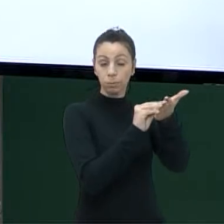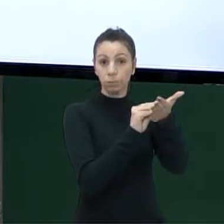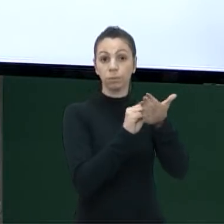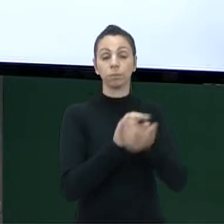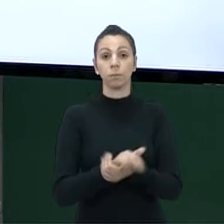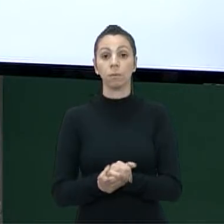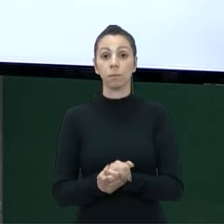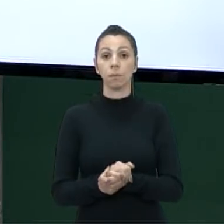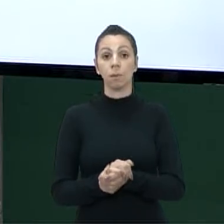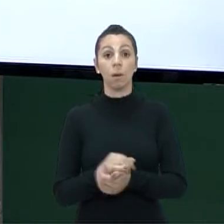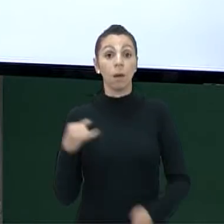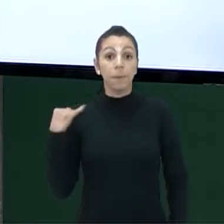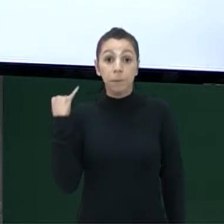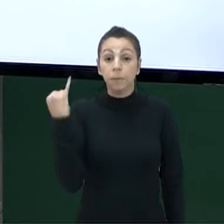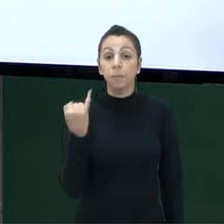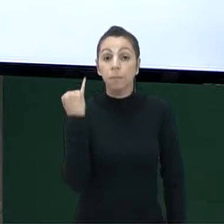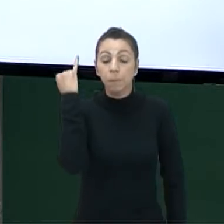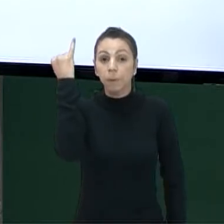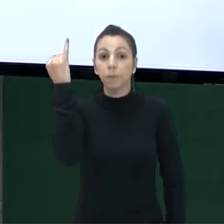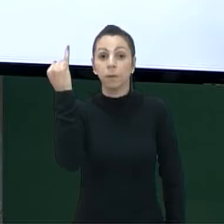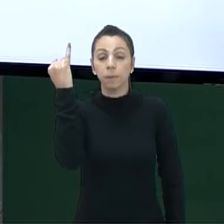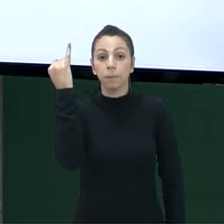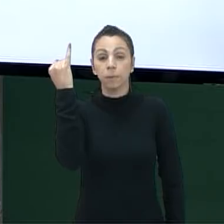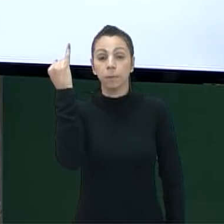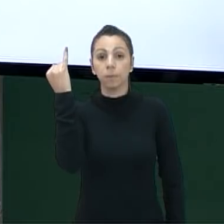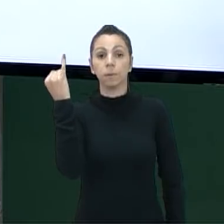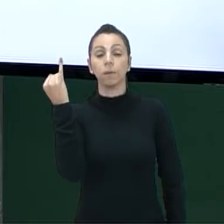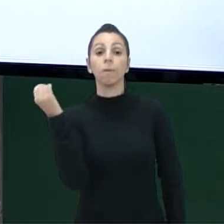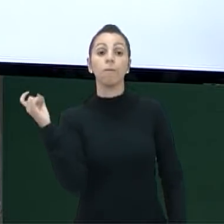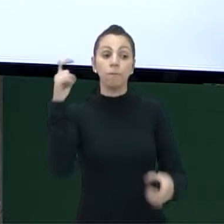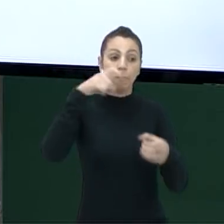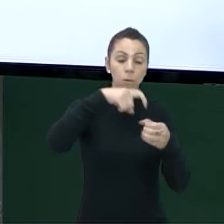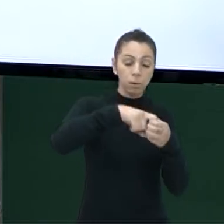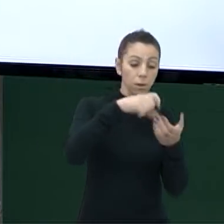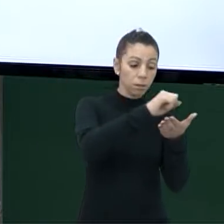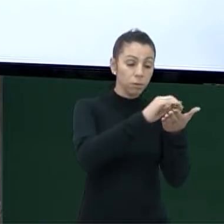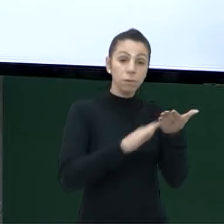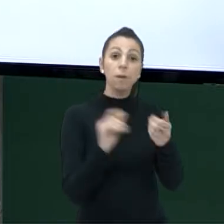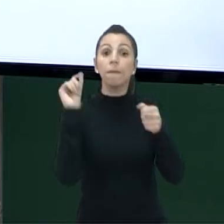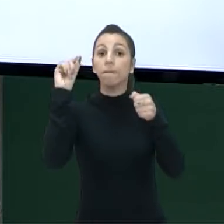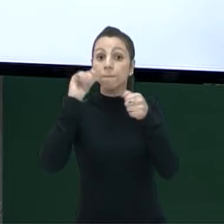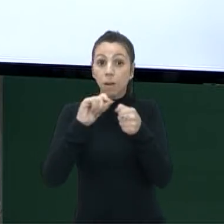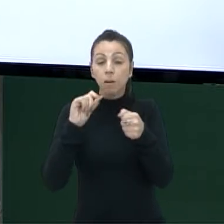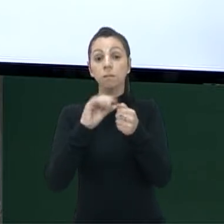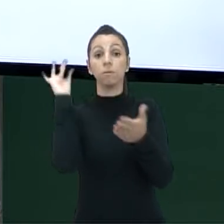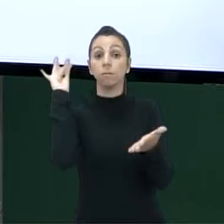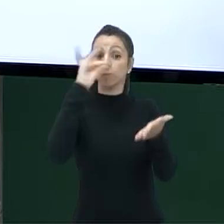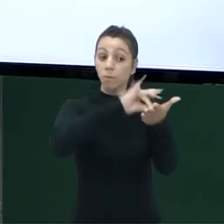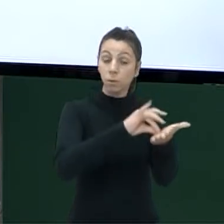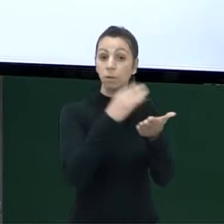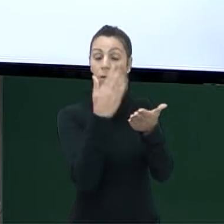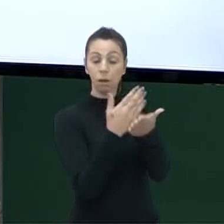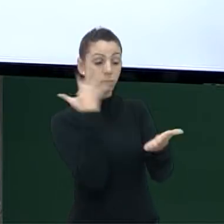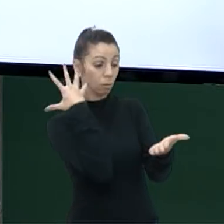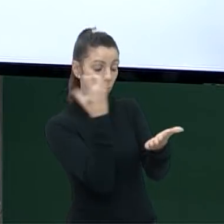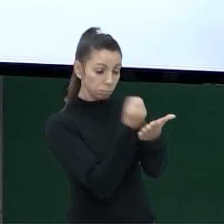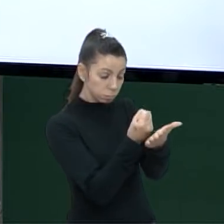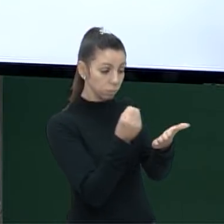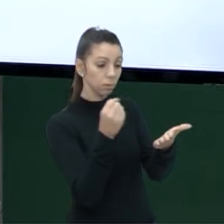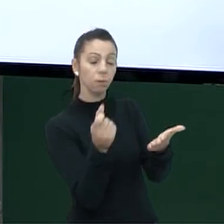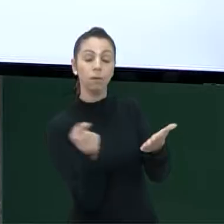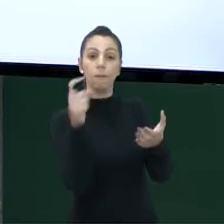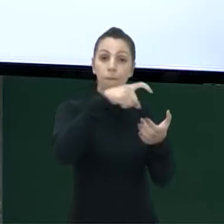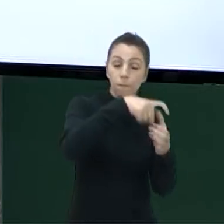para vocês, muito importante vocês refazerem esses exercícios, certo? Façam mesmo lá no caderno, copie o exercício,